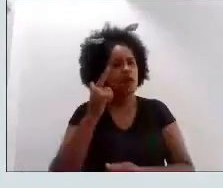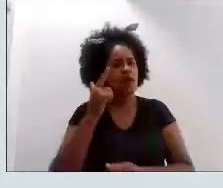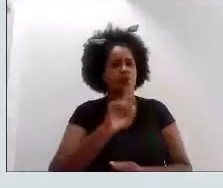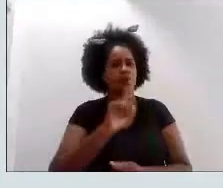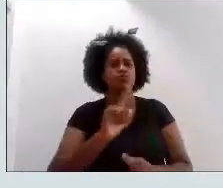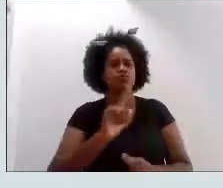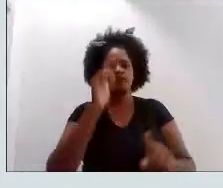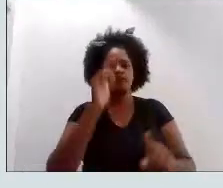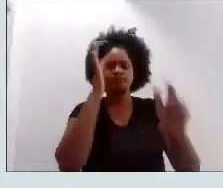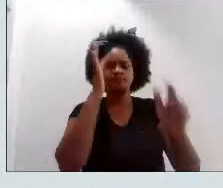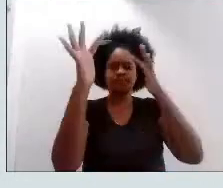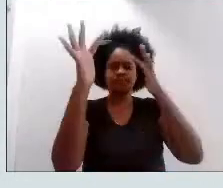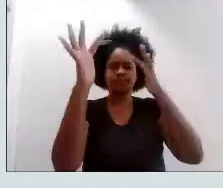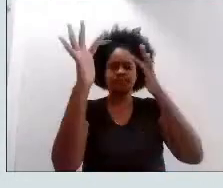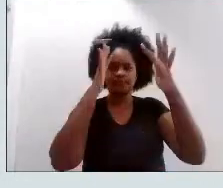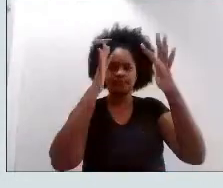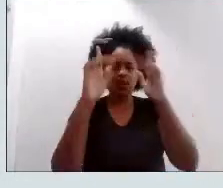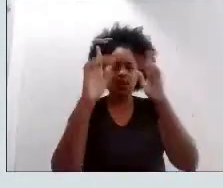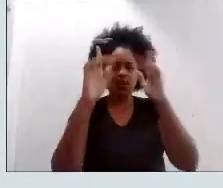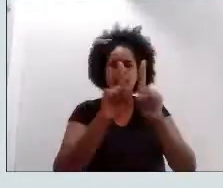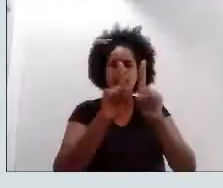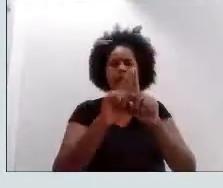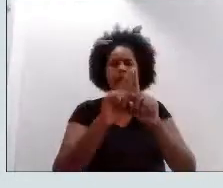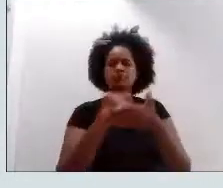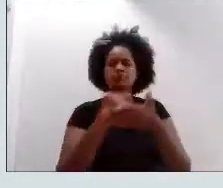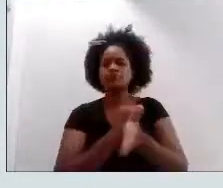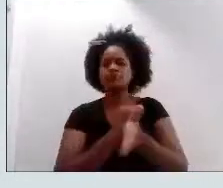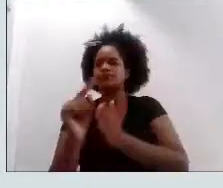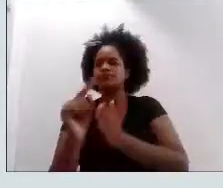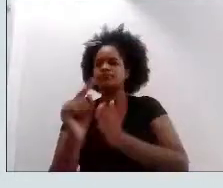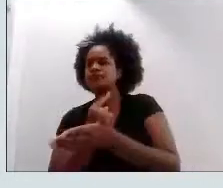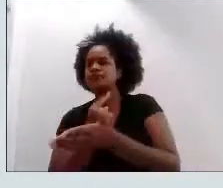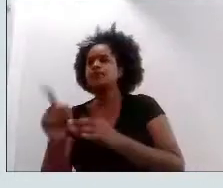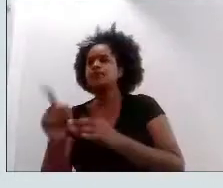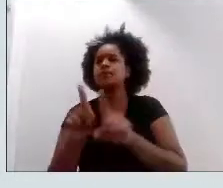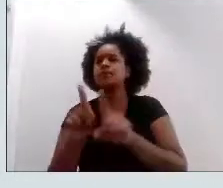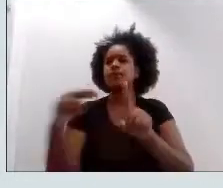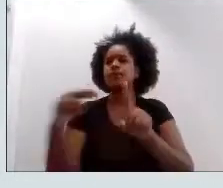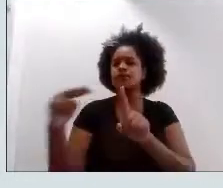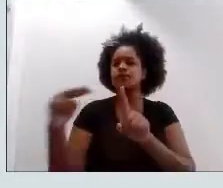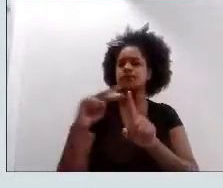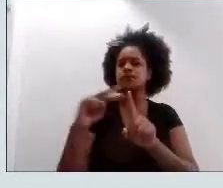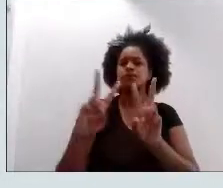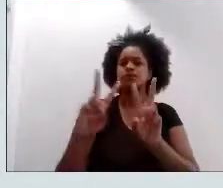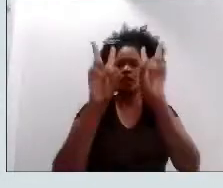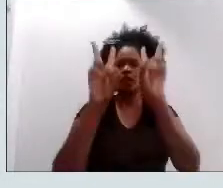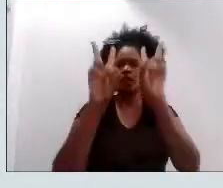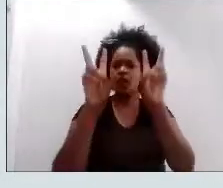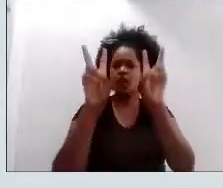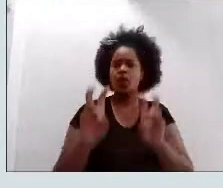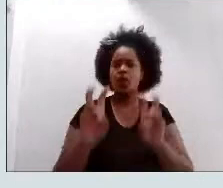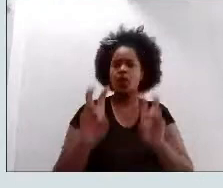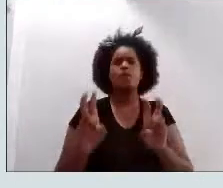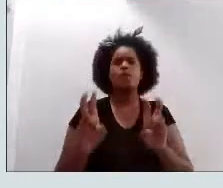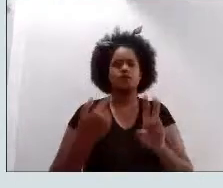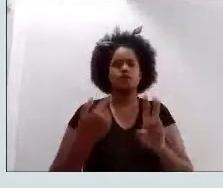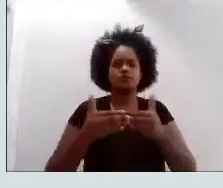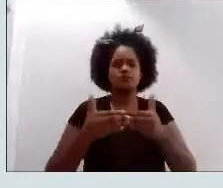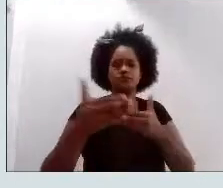reflexões, questionamentos, olhares sobre os temas, né, que a gente vai estar debatendo de história do